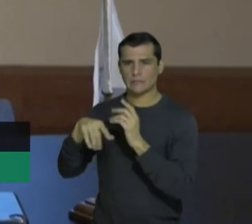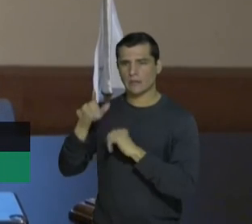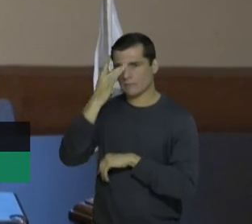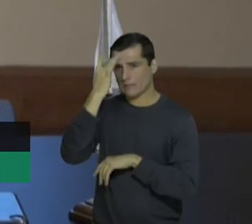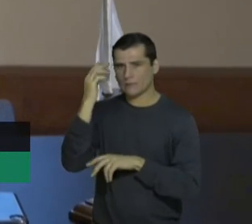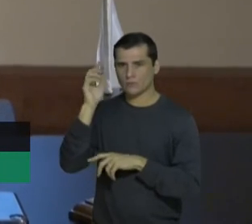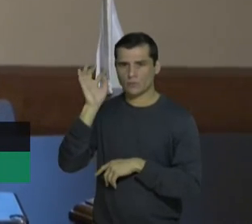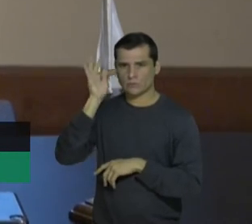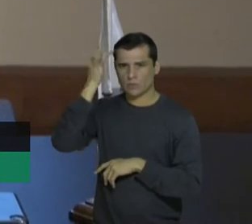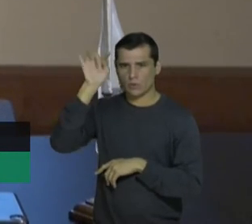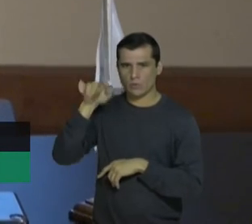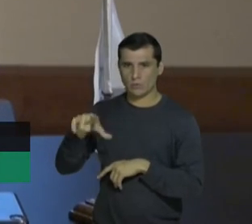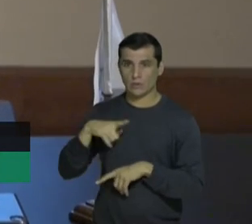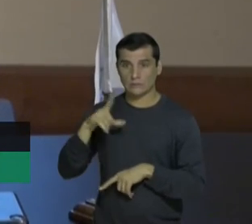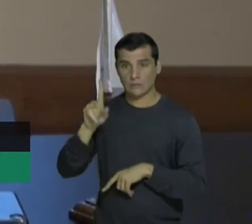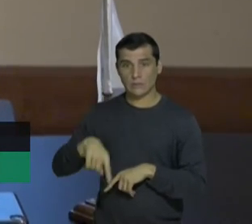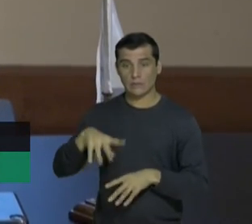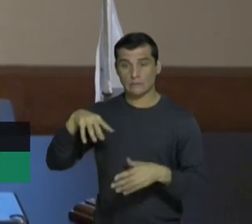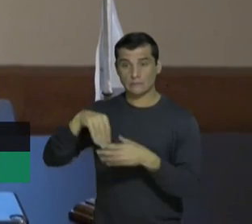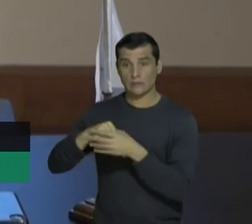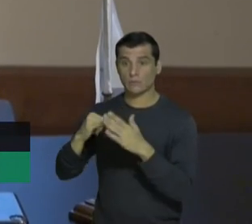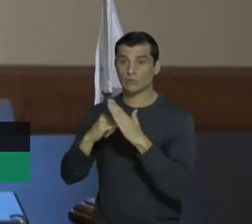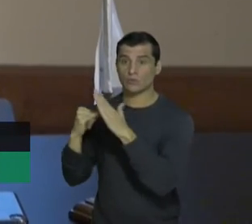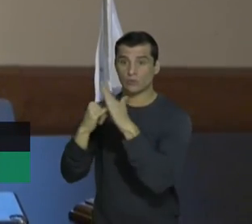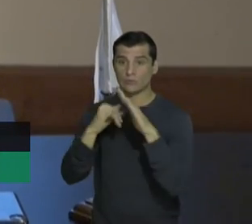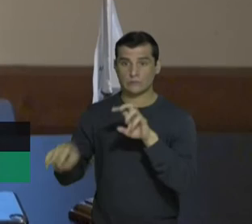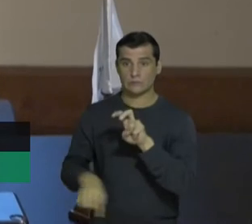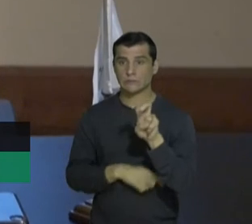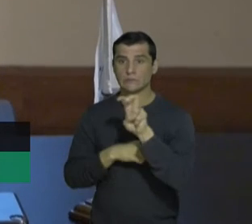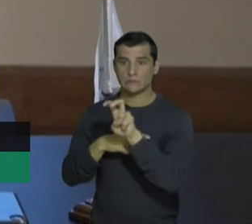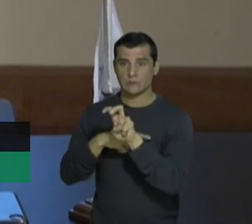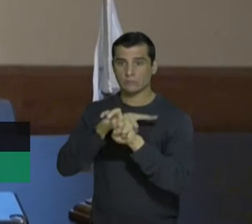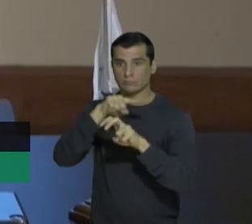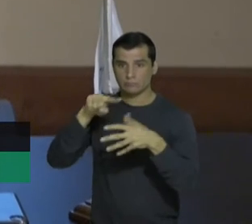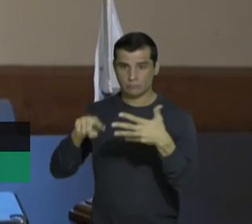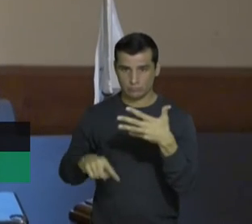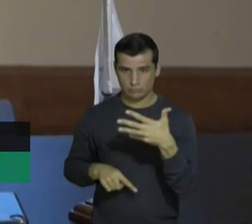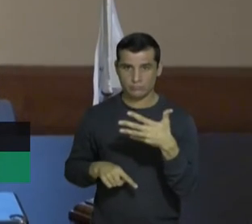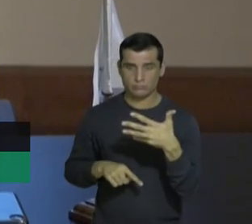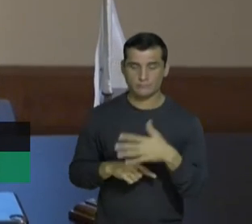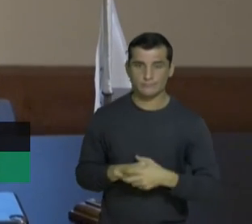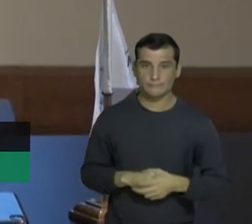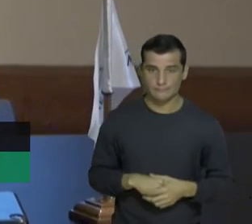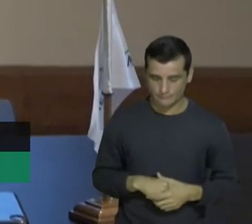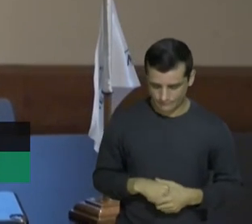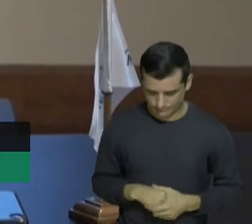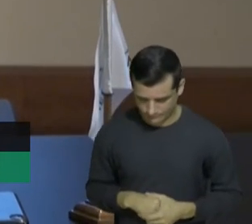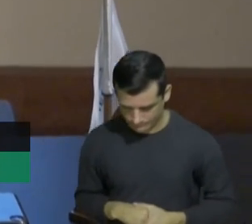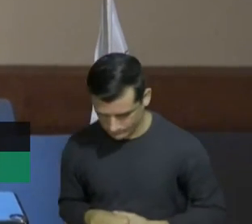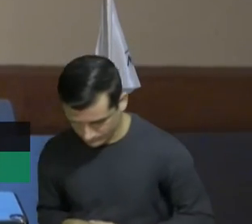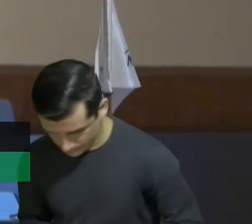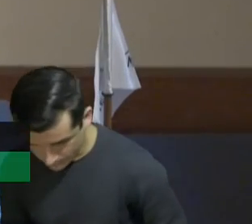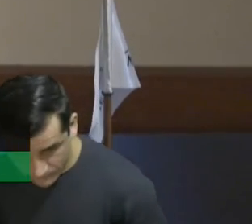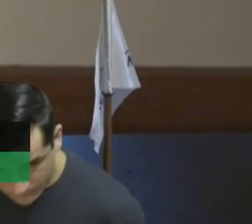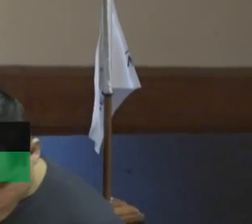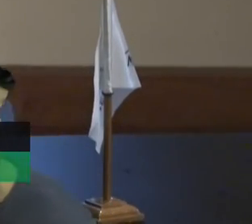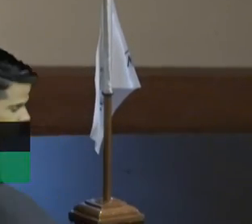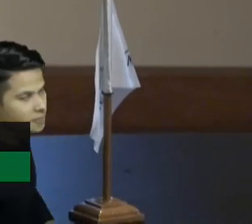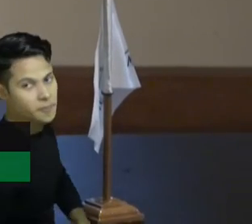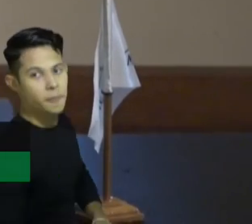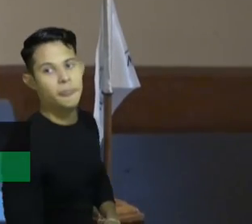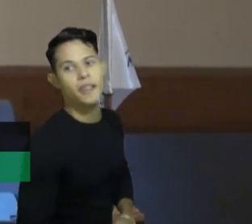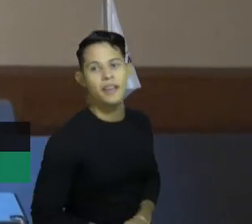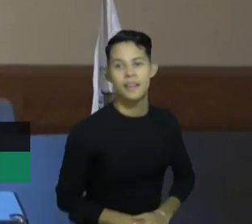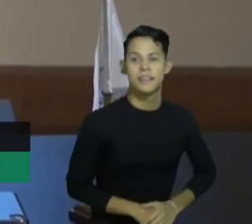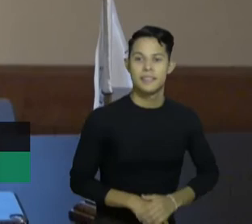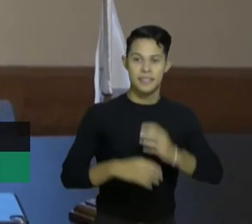a questão institucional então Eh evidentemente quando se tem a possibilidade de fazer um acordo